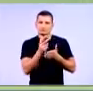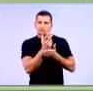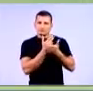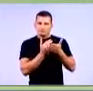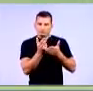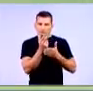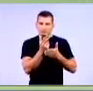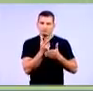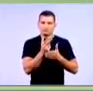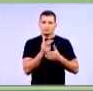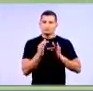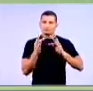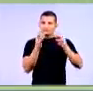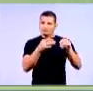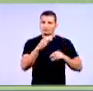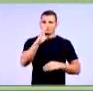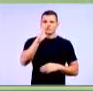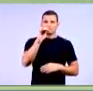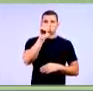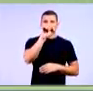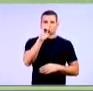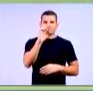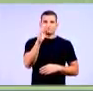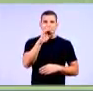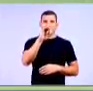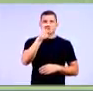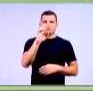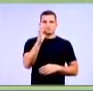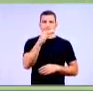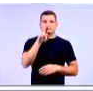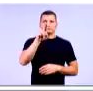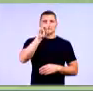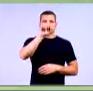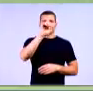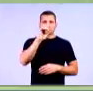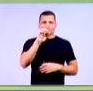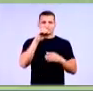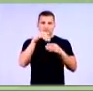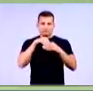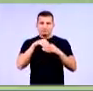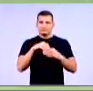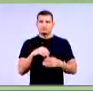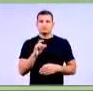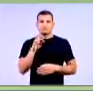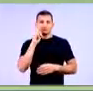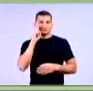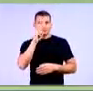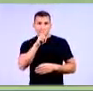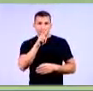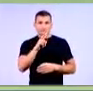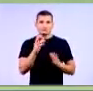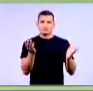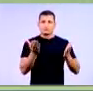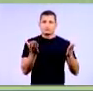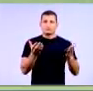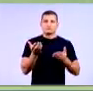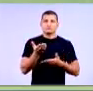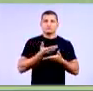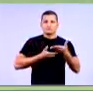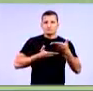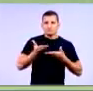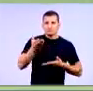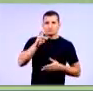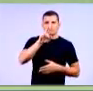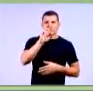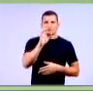as operações que funcionam dentro dele. Ok? Então aqui só para a gente rever os componentes. E aqui a gente fala agora do relacionamento.